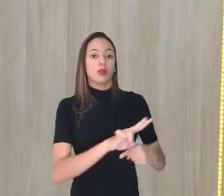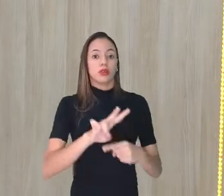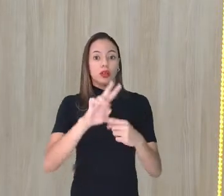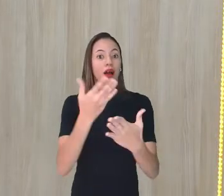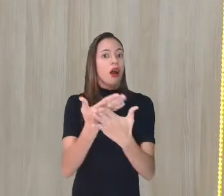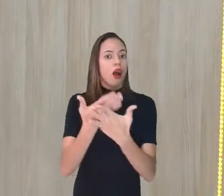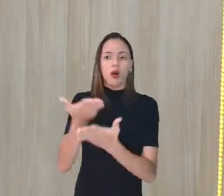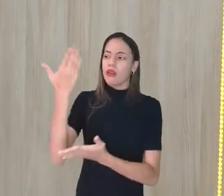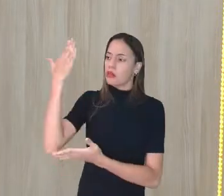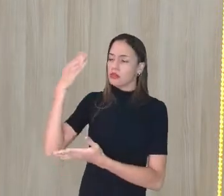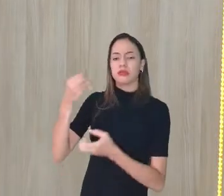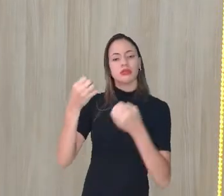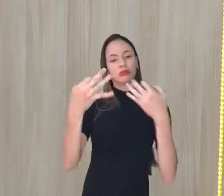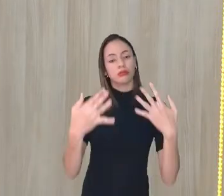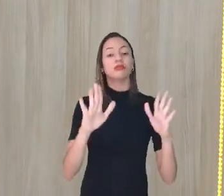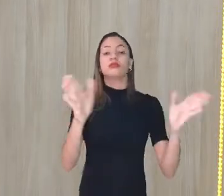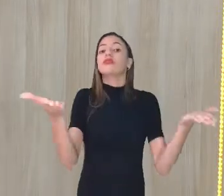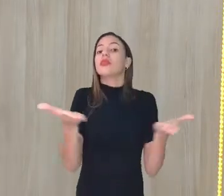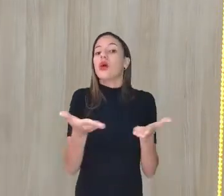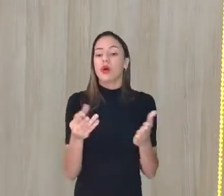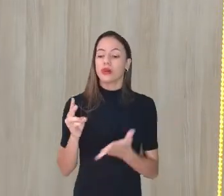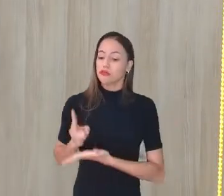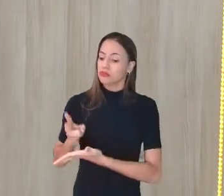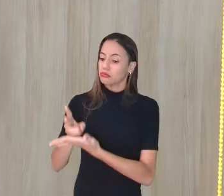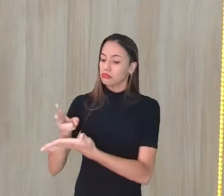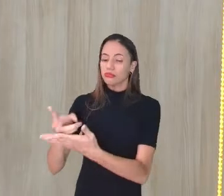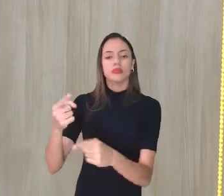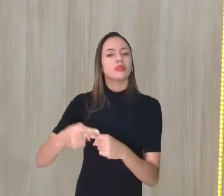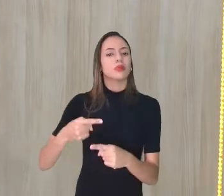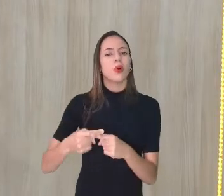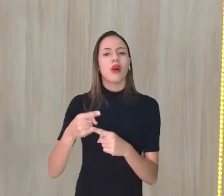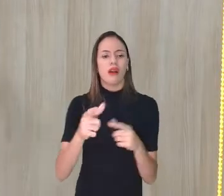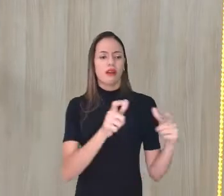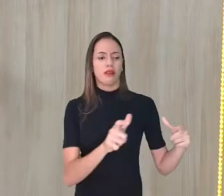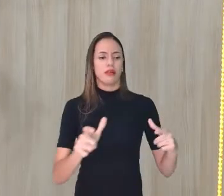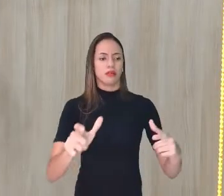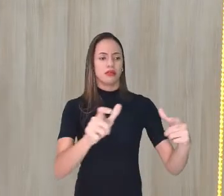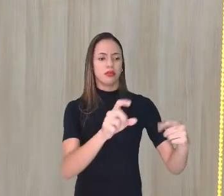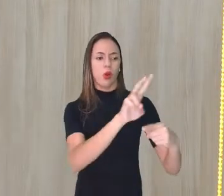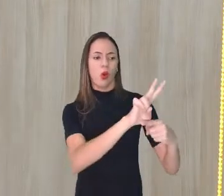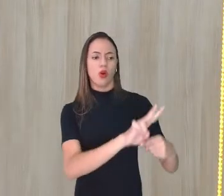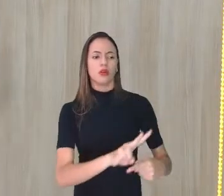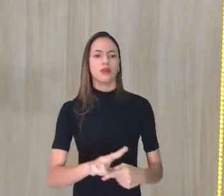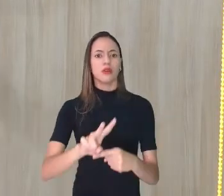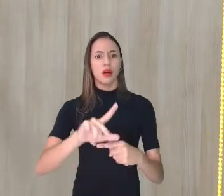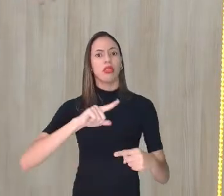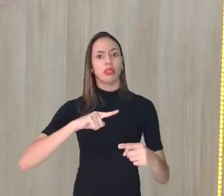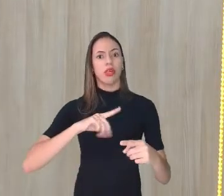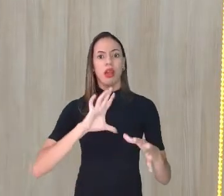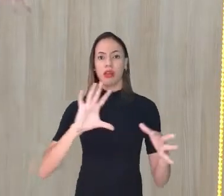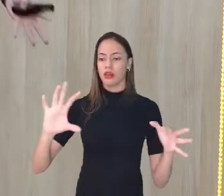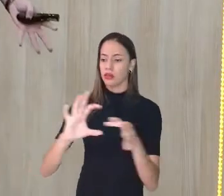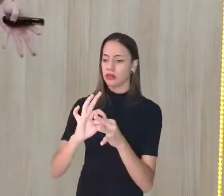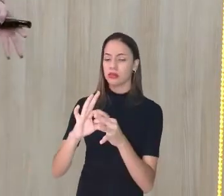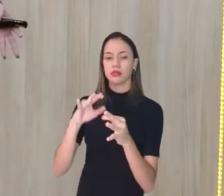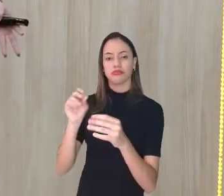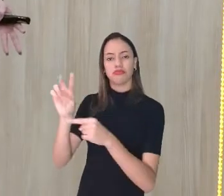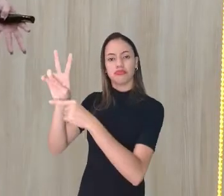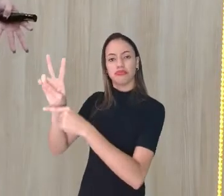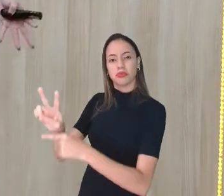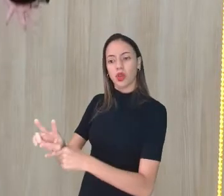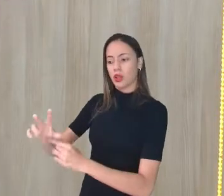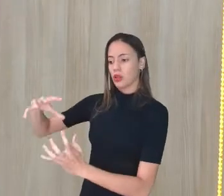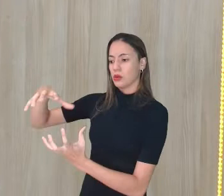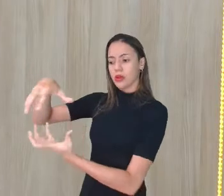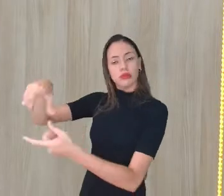e agora a gente vai continuar, porque a unidade de conservação tem tudo a ver com a preservação e a conservação do nosso